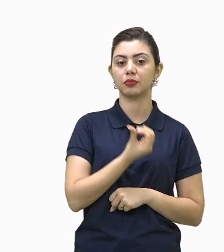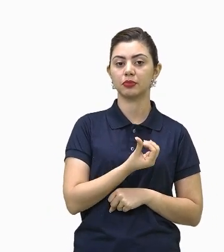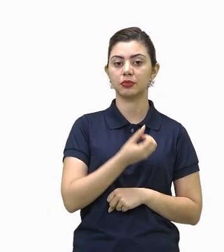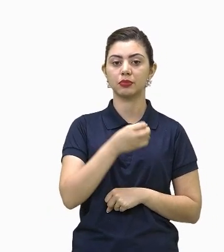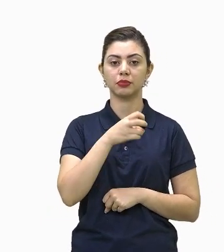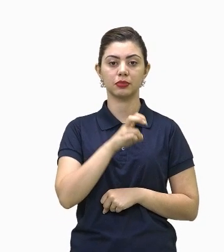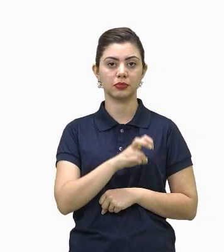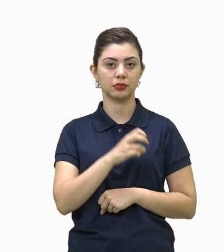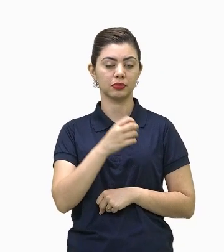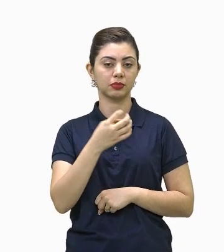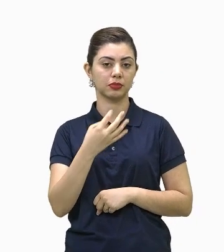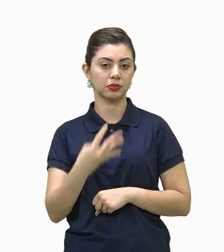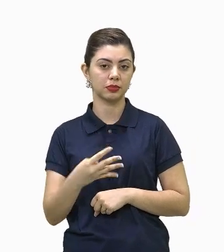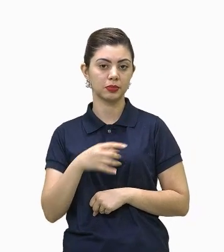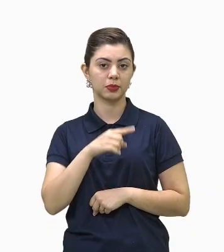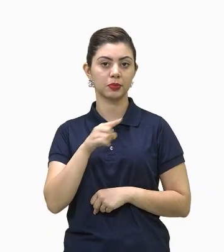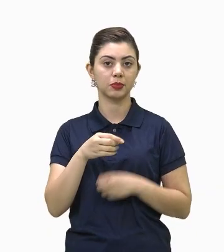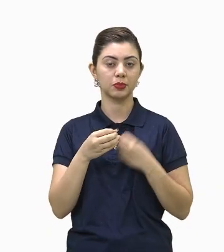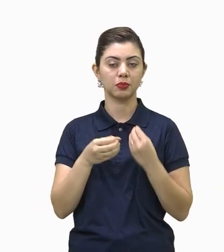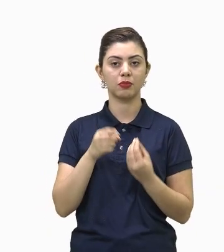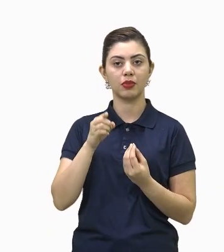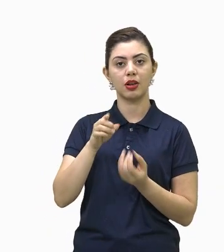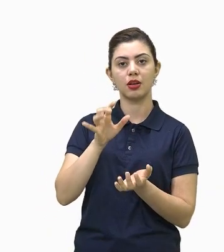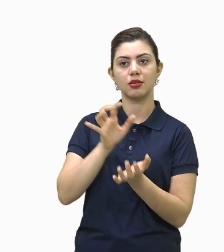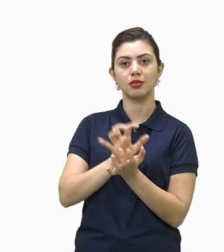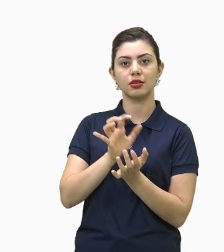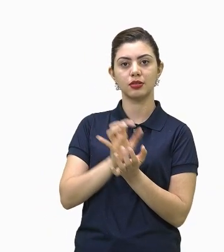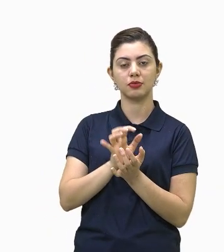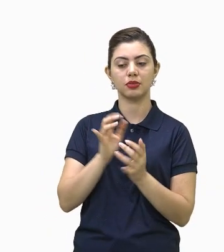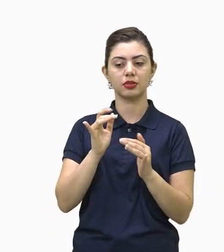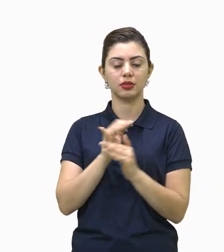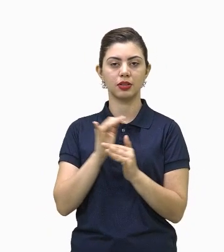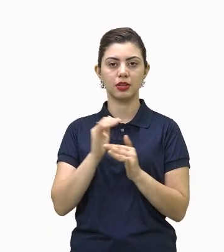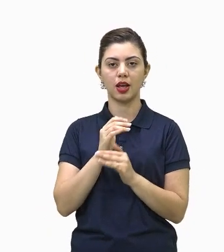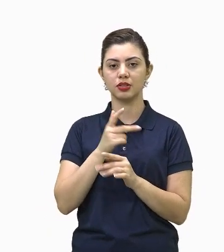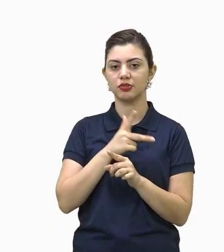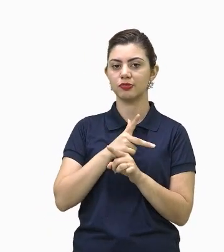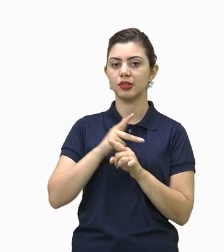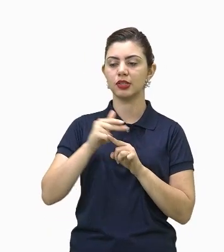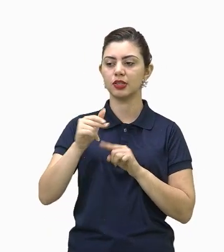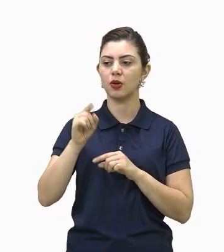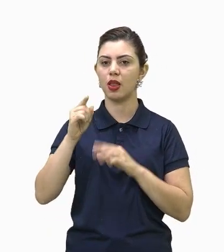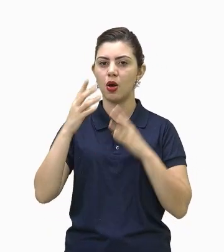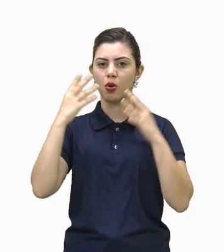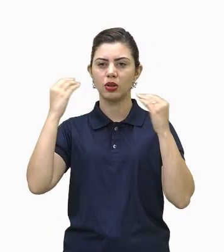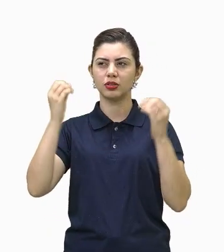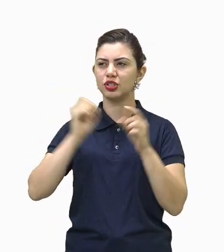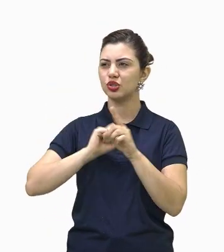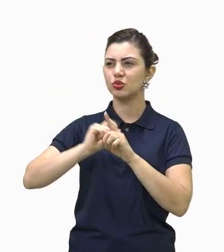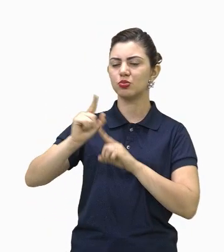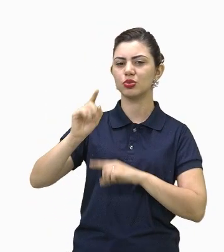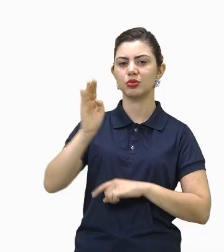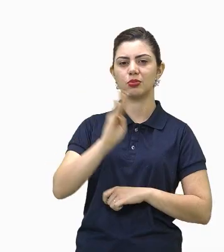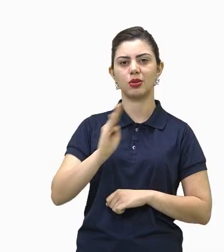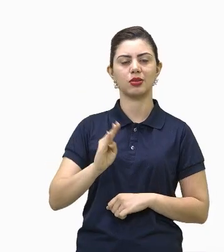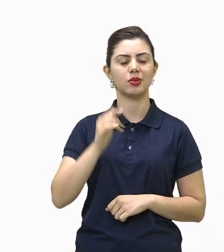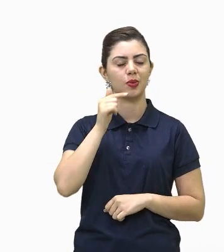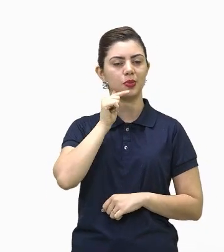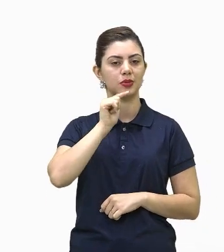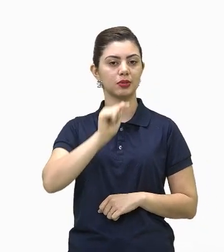1654, tomaram Recife e expulsaram de vez os holandeses do Brasil.